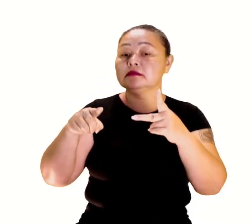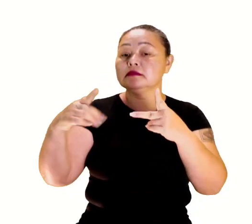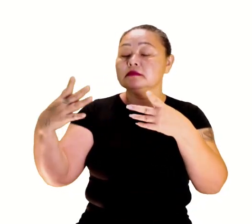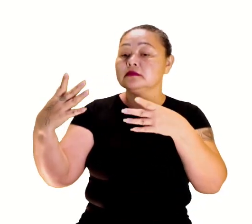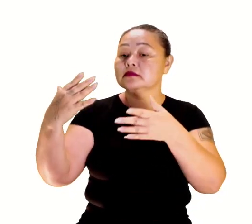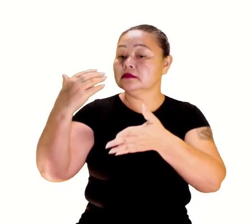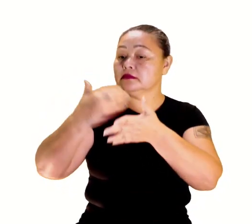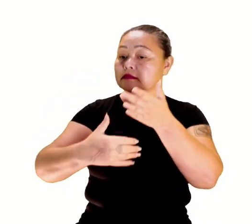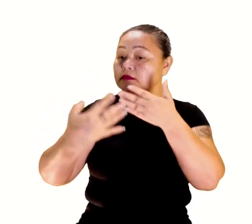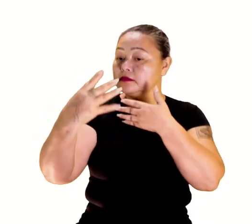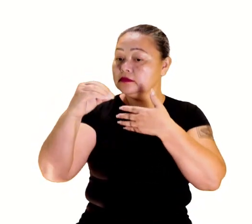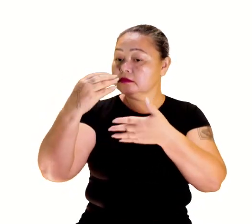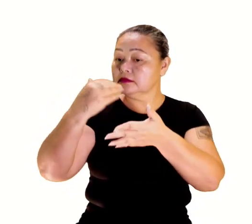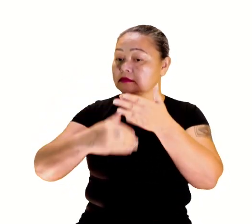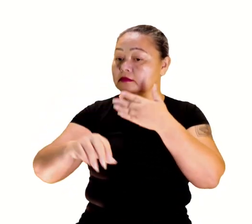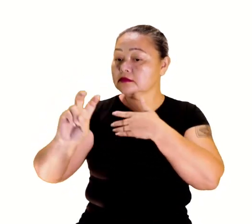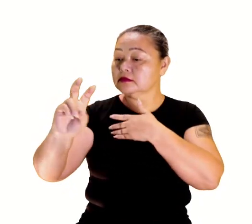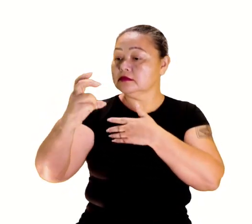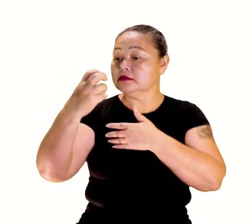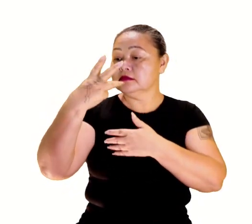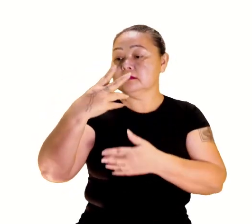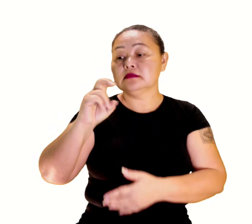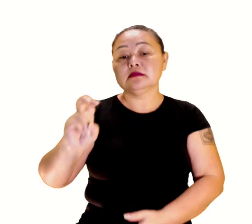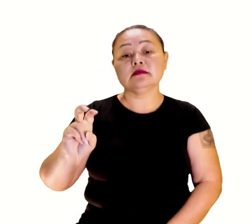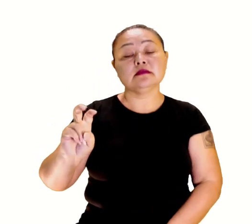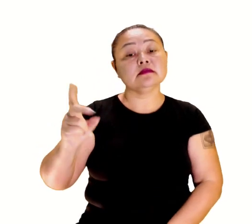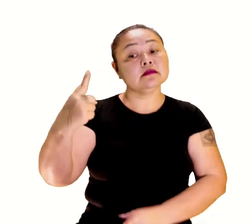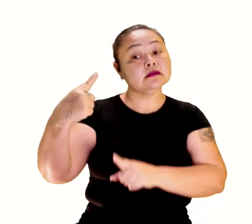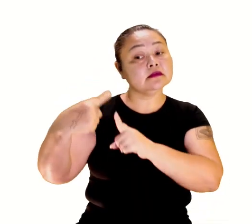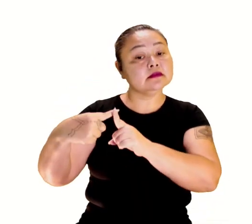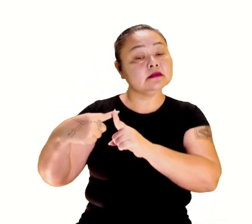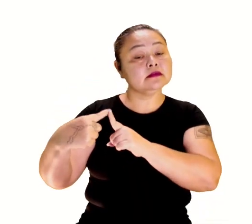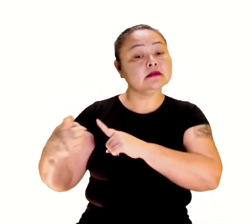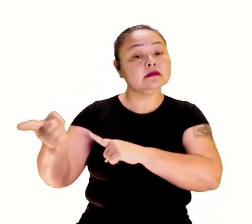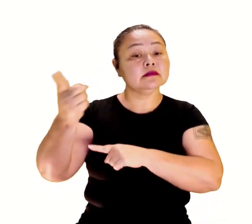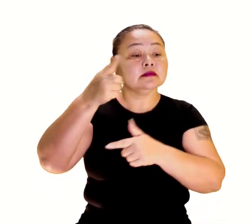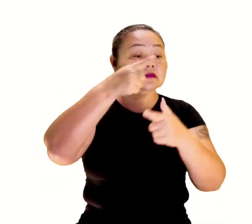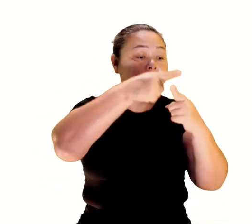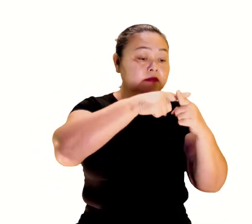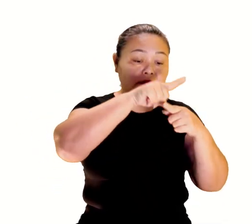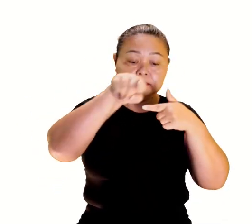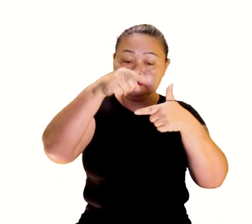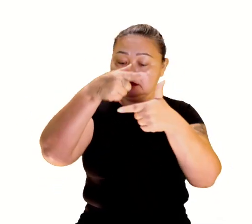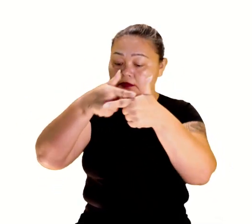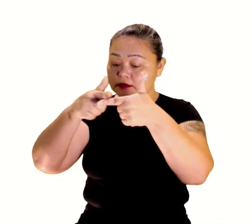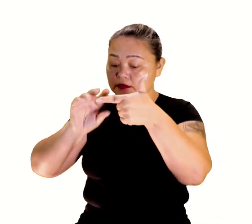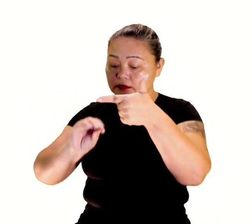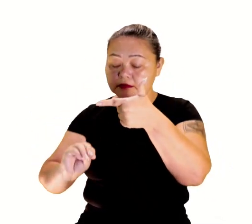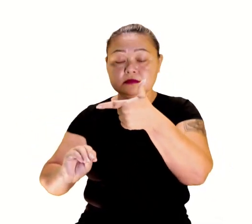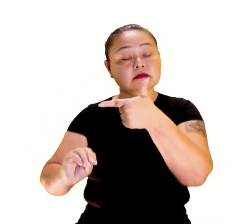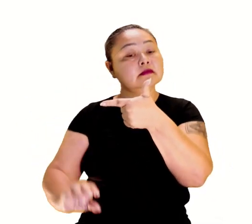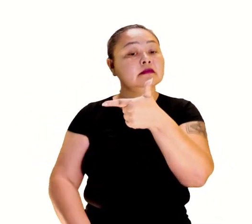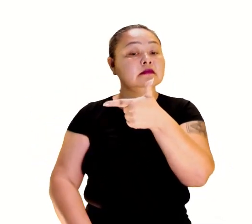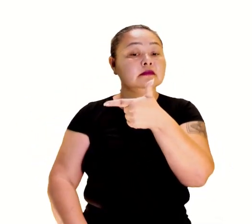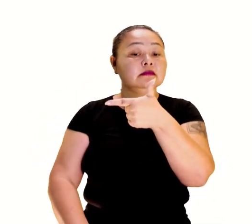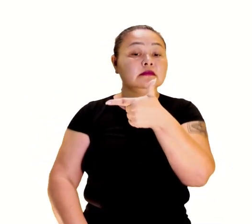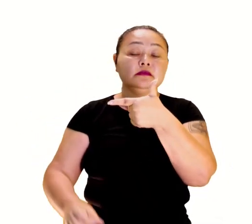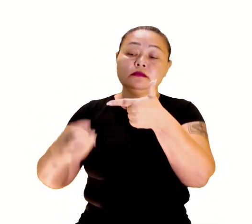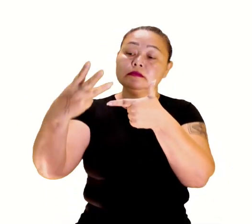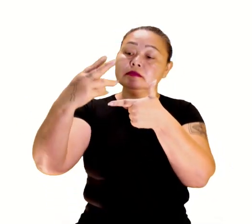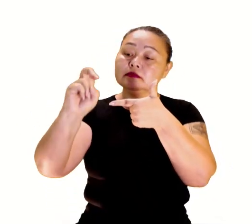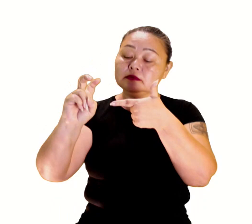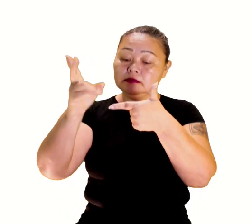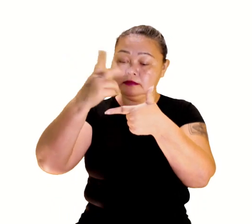tira 5? 35. Positivo, né? Tá multiplicando, vai passar? Dividindo. Dividindo. E 35 dividido